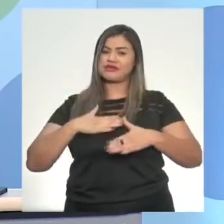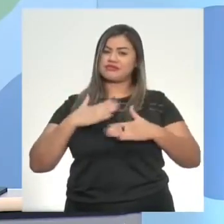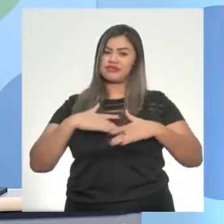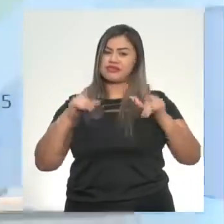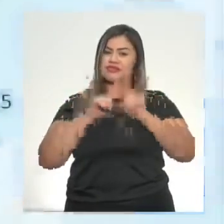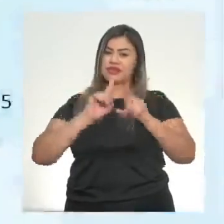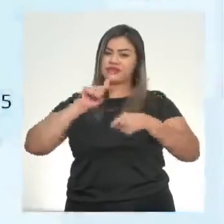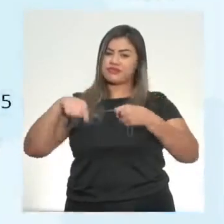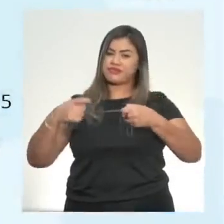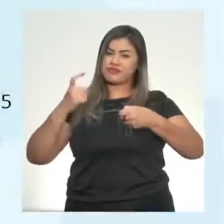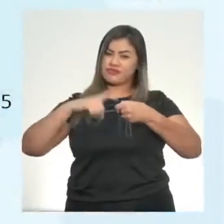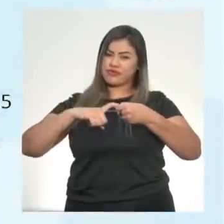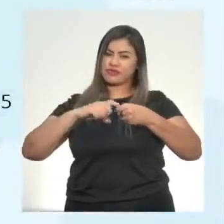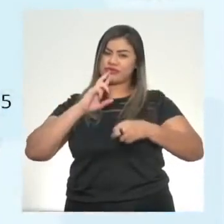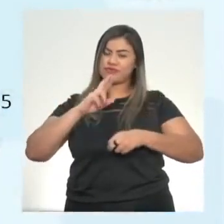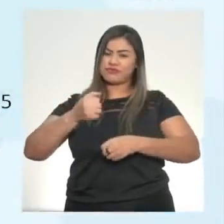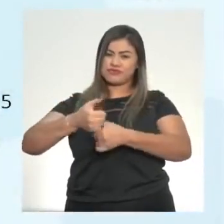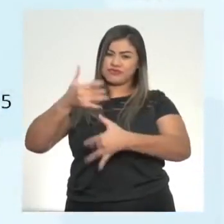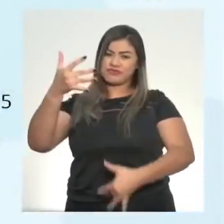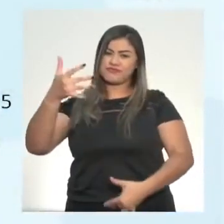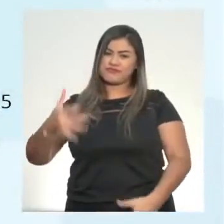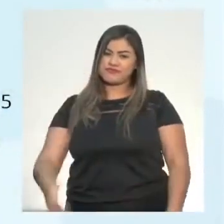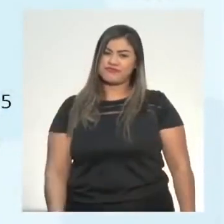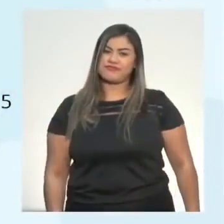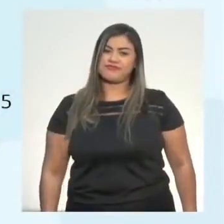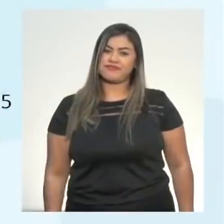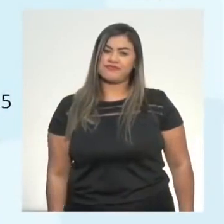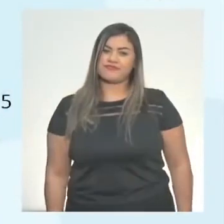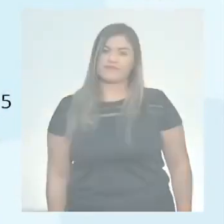voltamos em 2 minutos, resposta lá no chat.